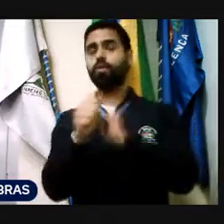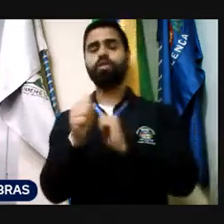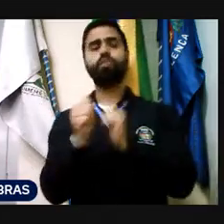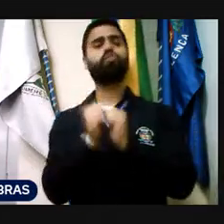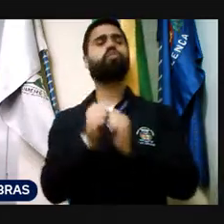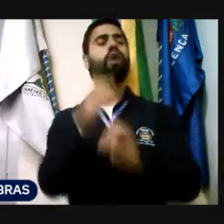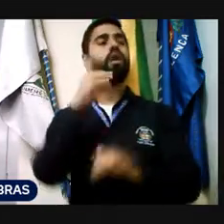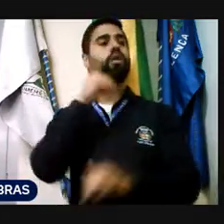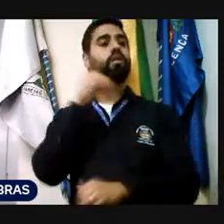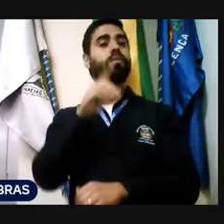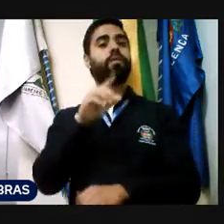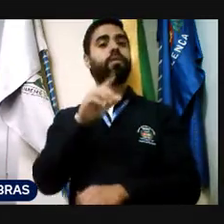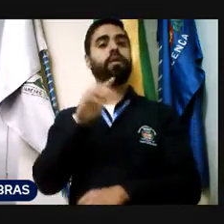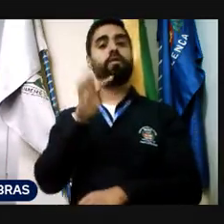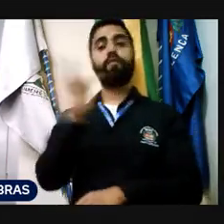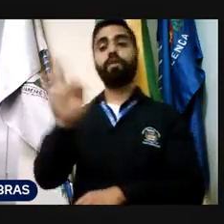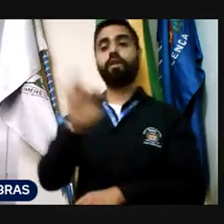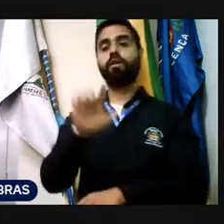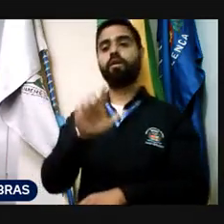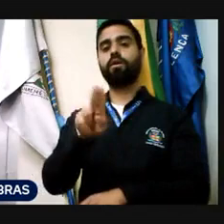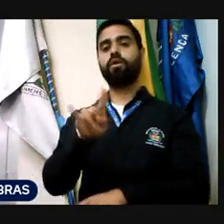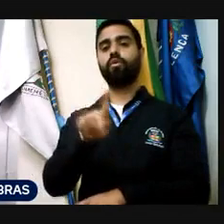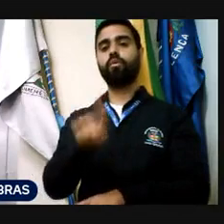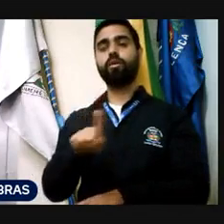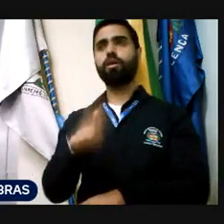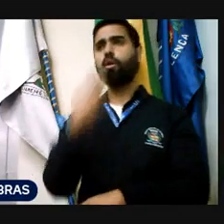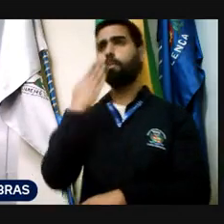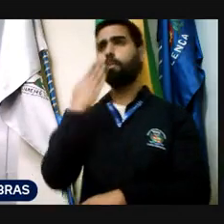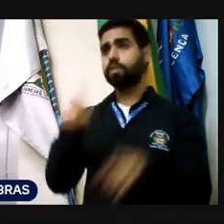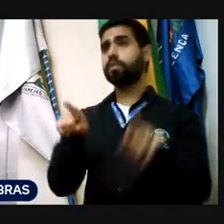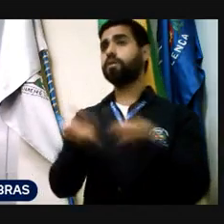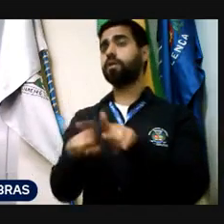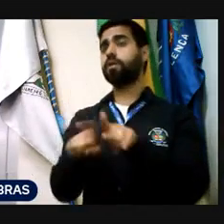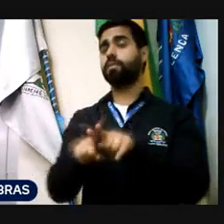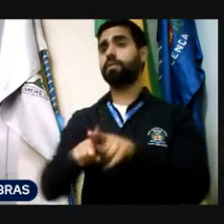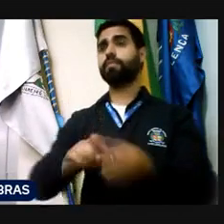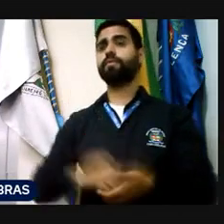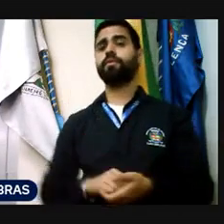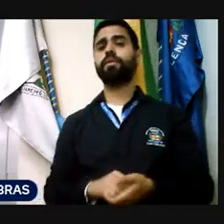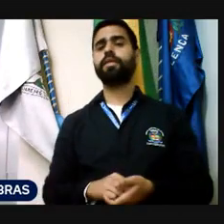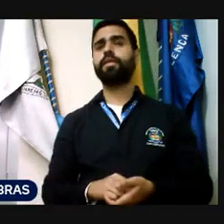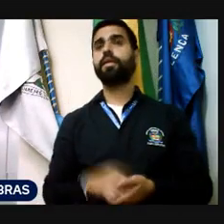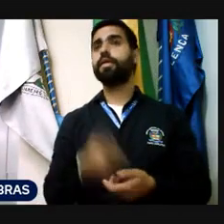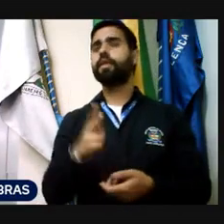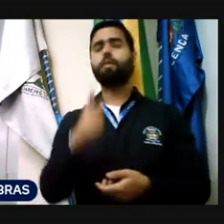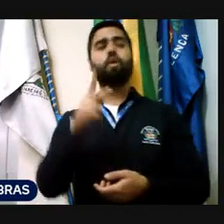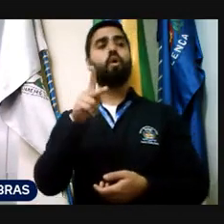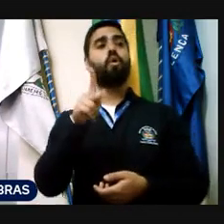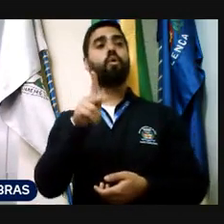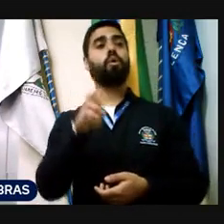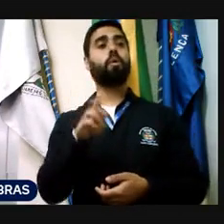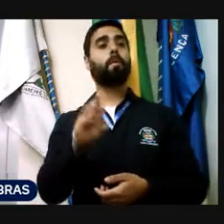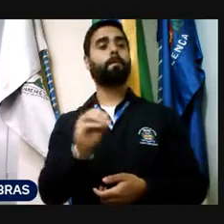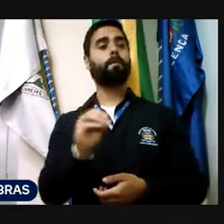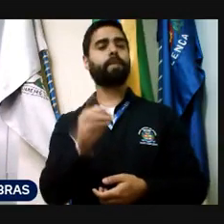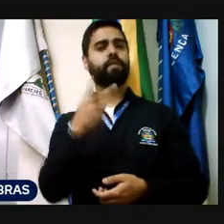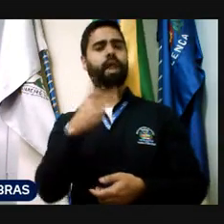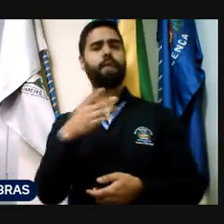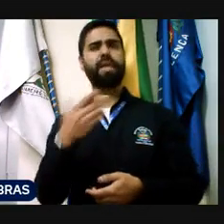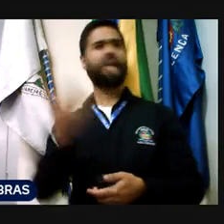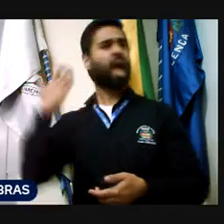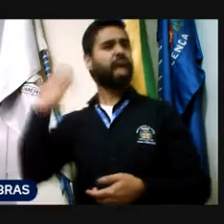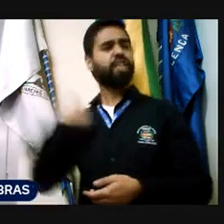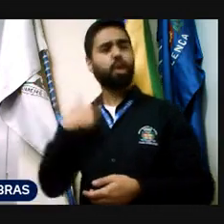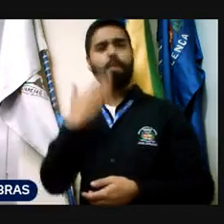federal, doutor Luiz Antônio, do qual eu ajudei ele. Pedi também, ele sempre o Pedro fala, mas desde quando eu entrei aqui, eu venho